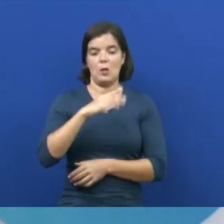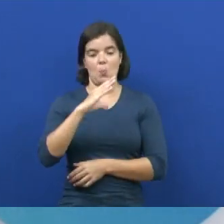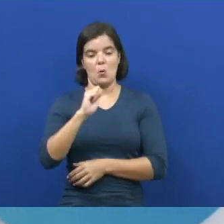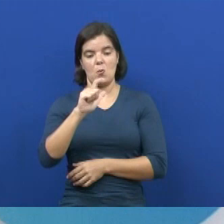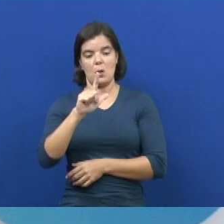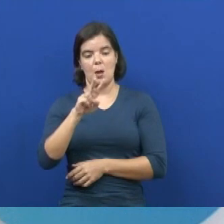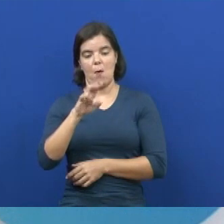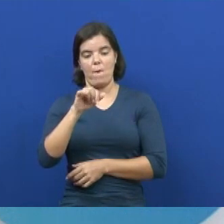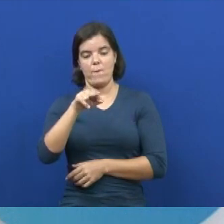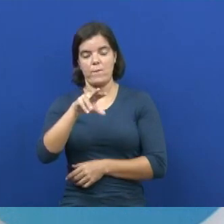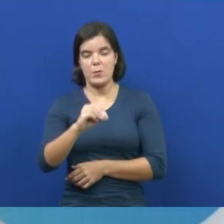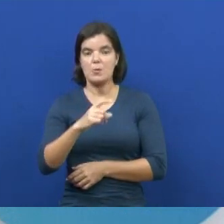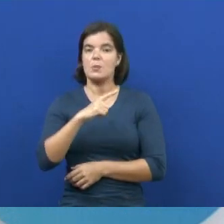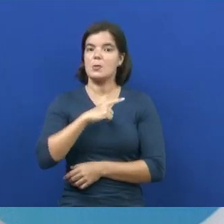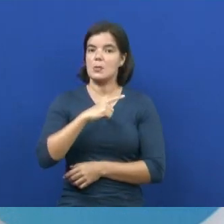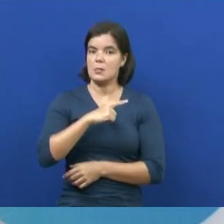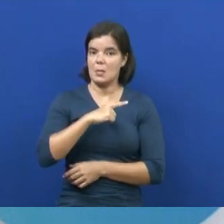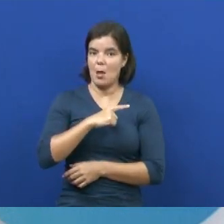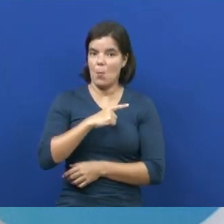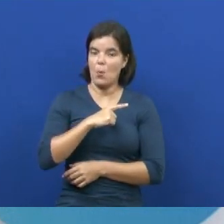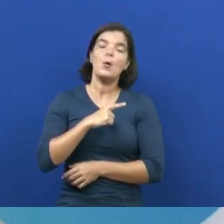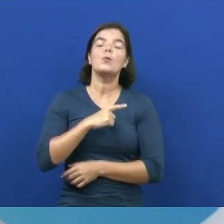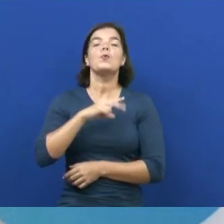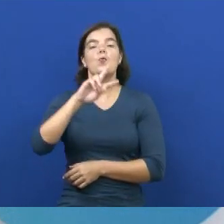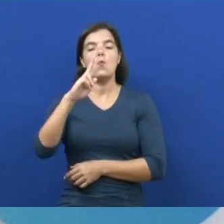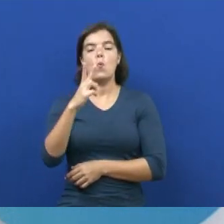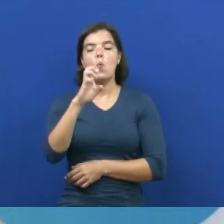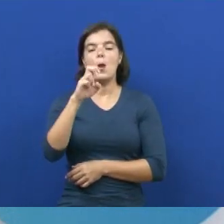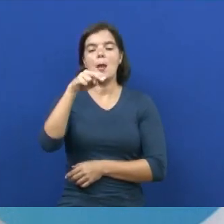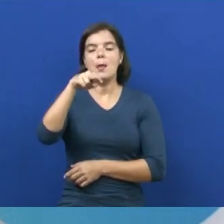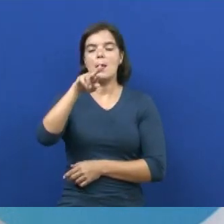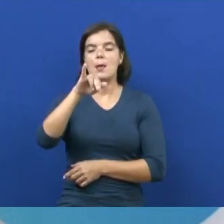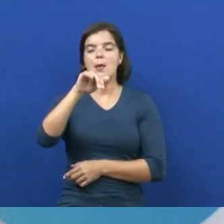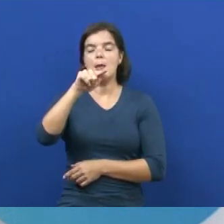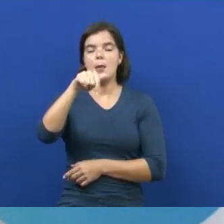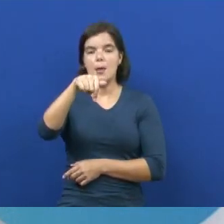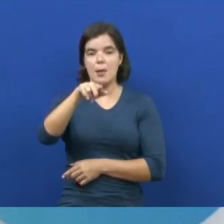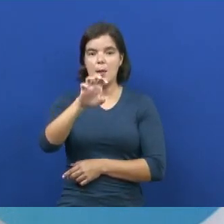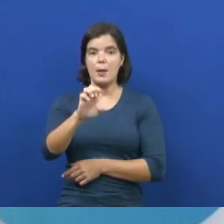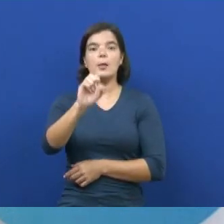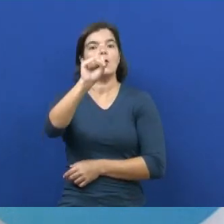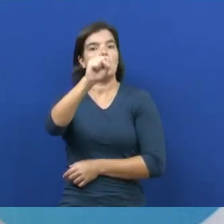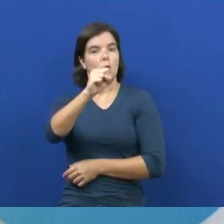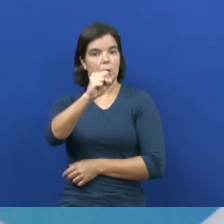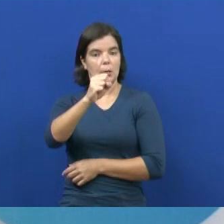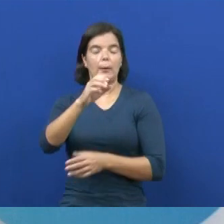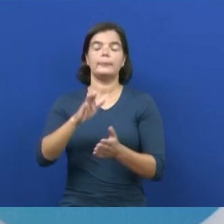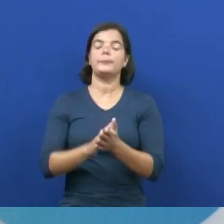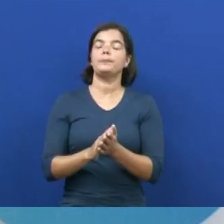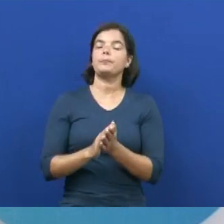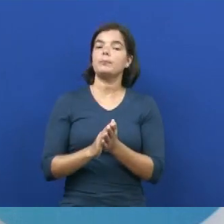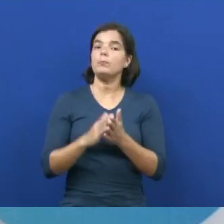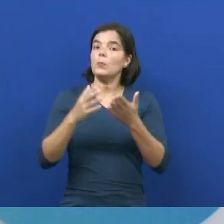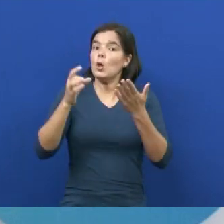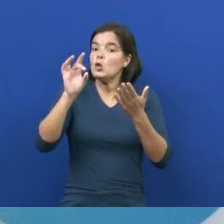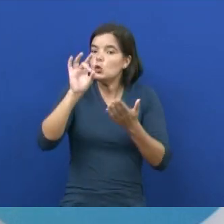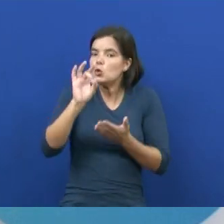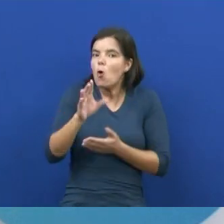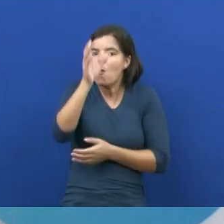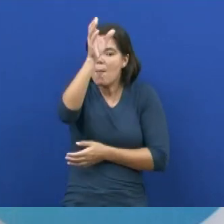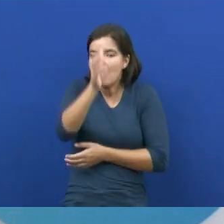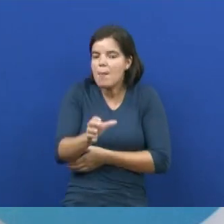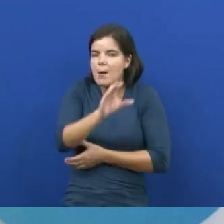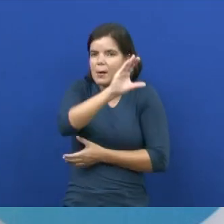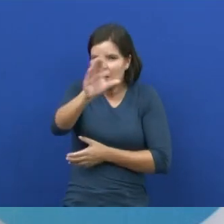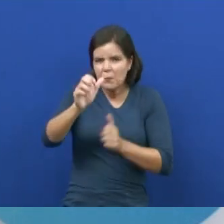e também temos Henrique VIII na Inglaterra, né? O anglicanismo. Só que a Igreja Católica